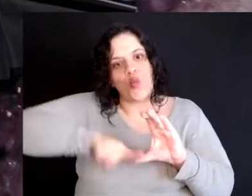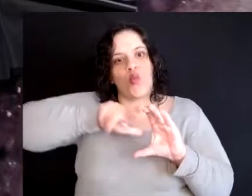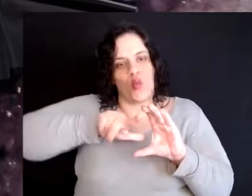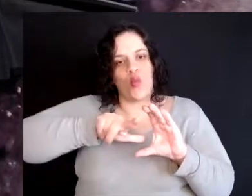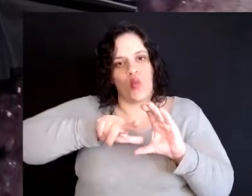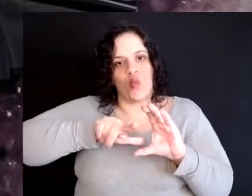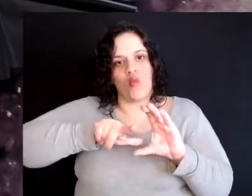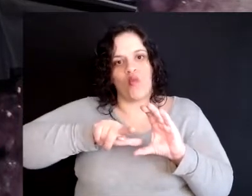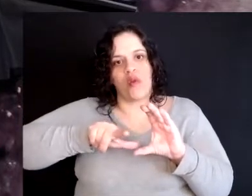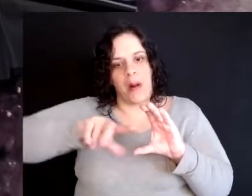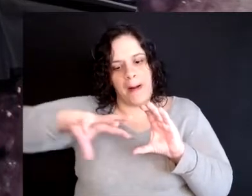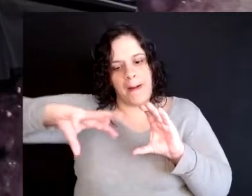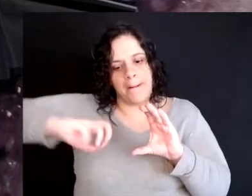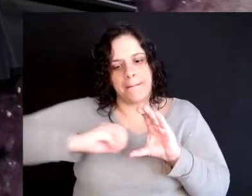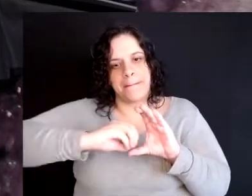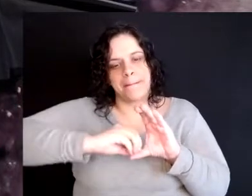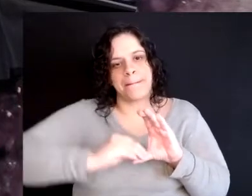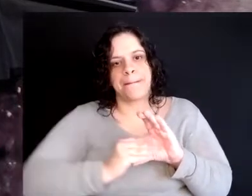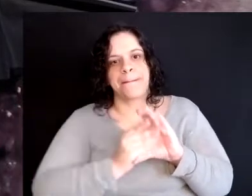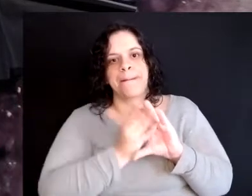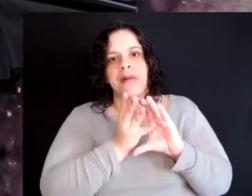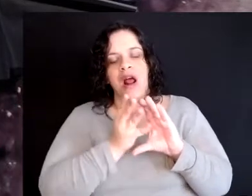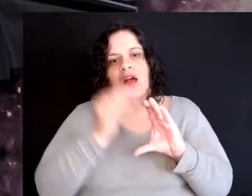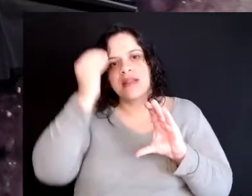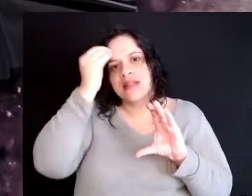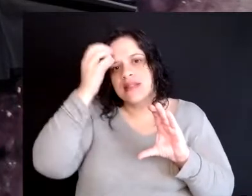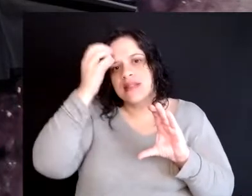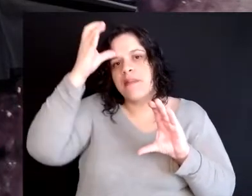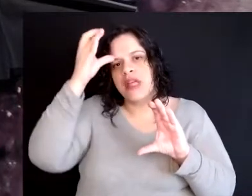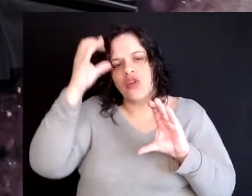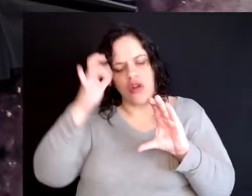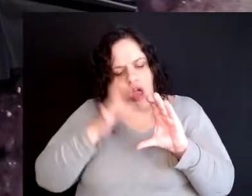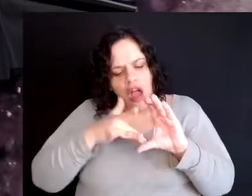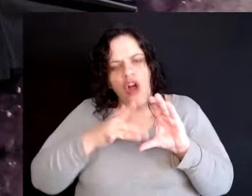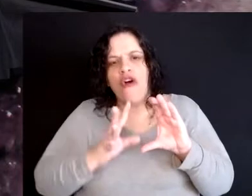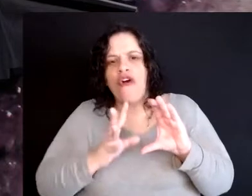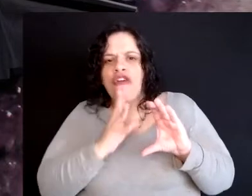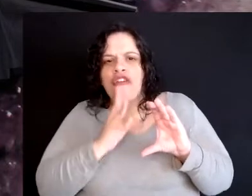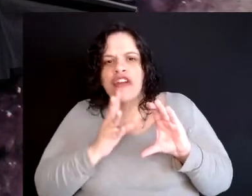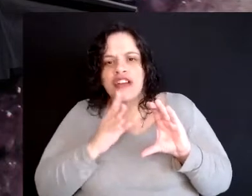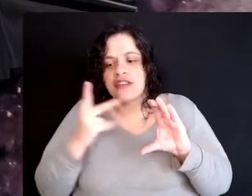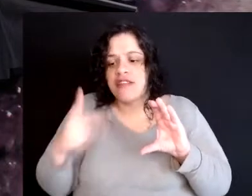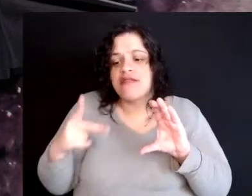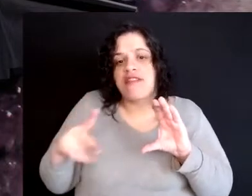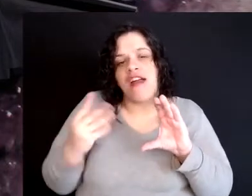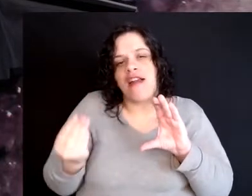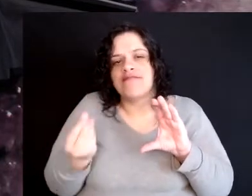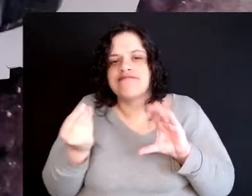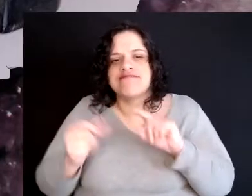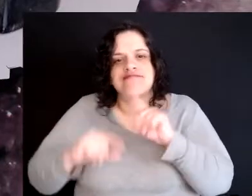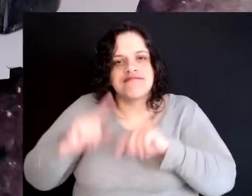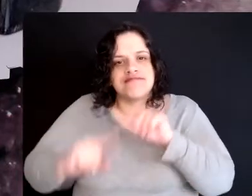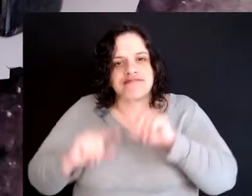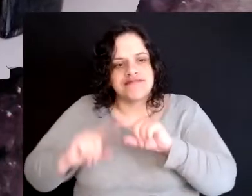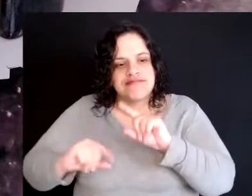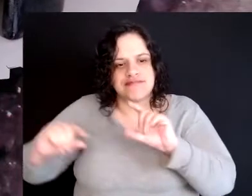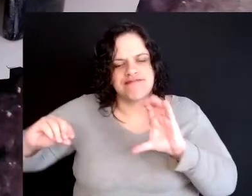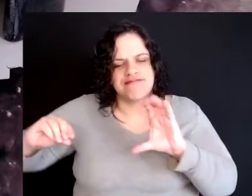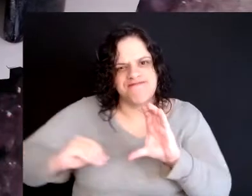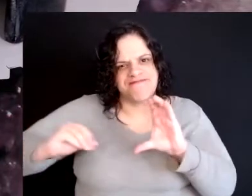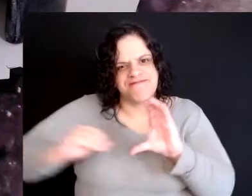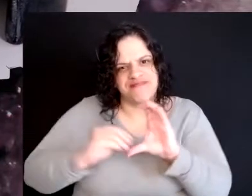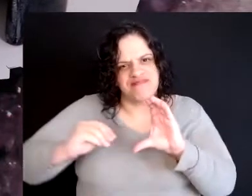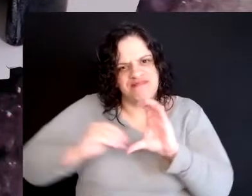que ganhar sua sabedoria, conhecer as suas origens, conhecer do que ela é feita, para